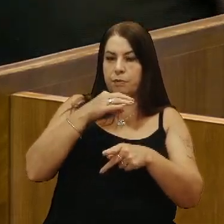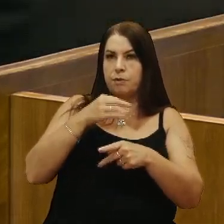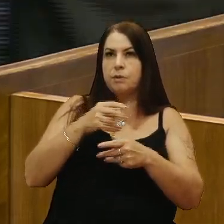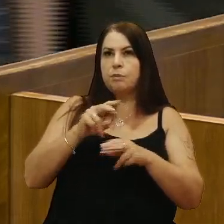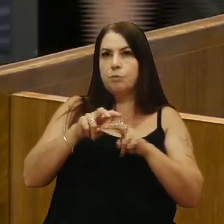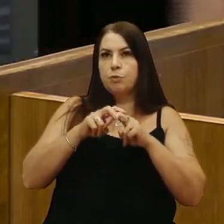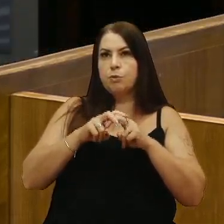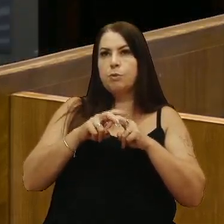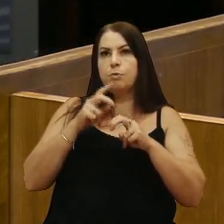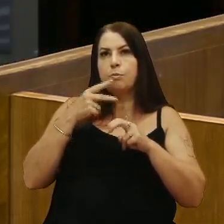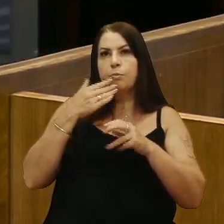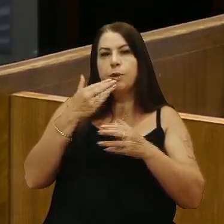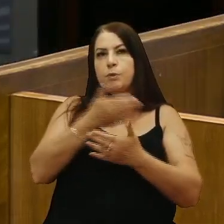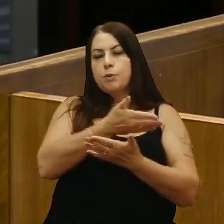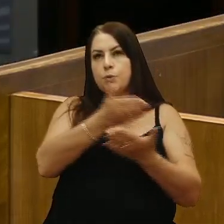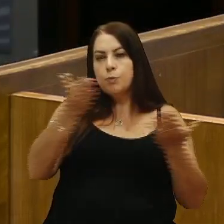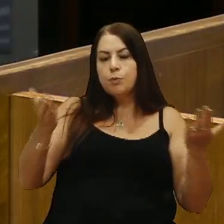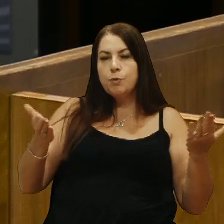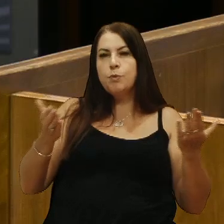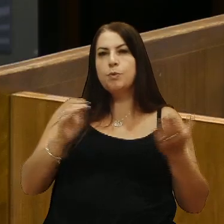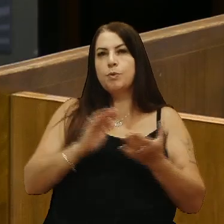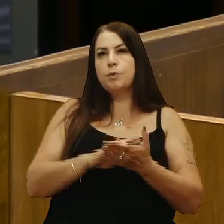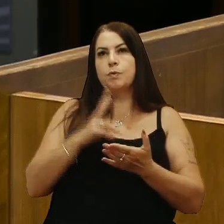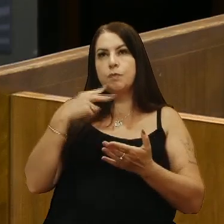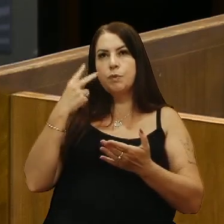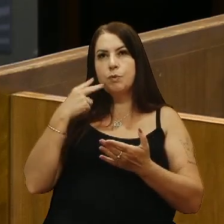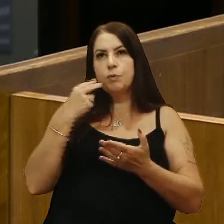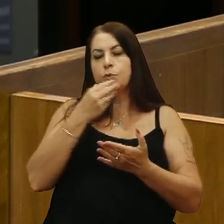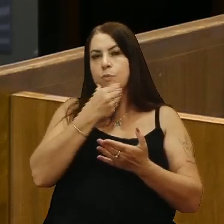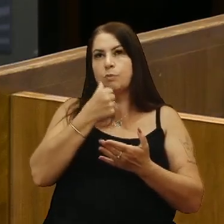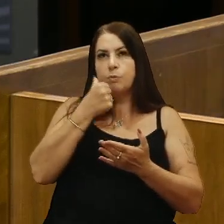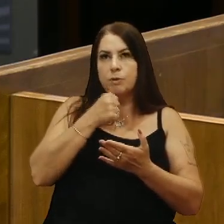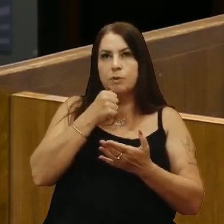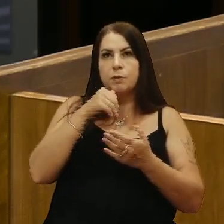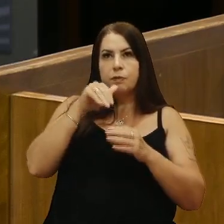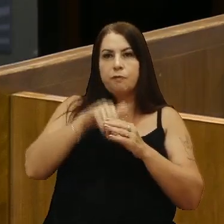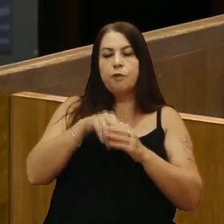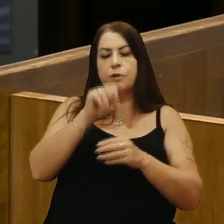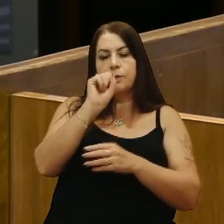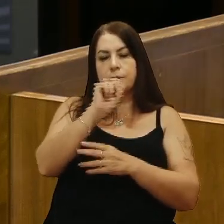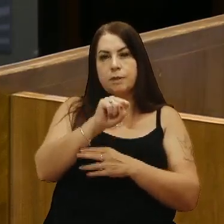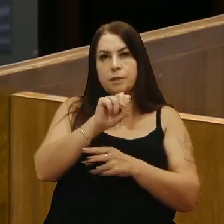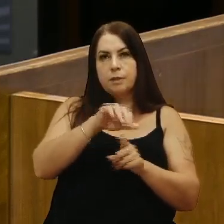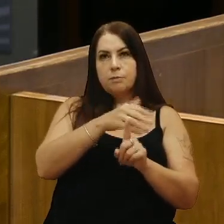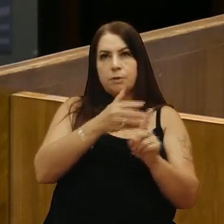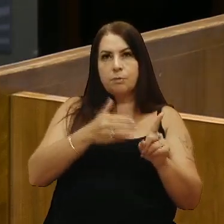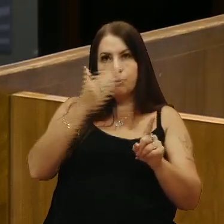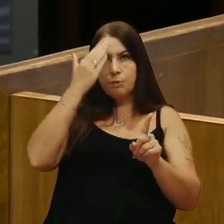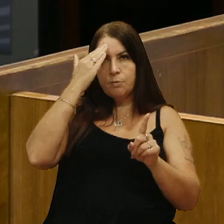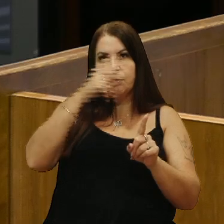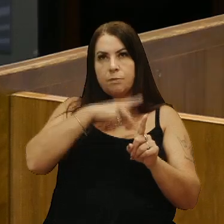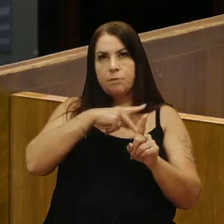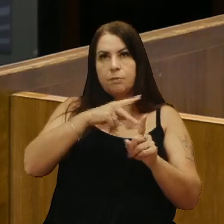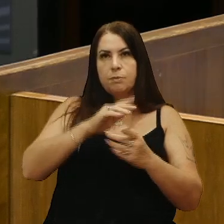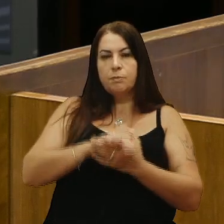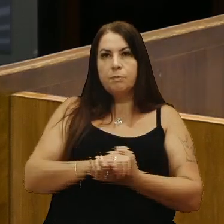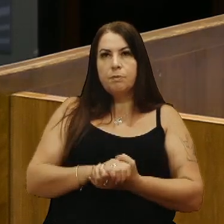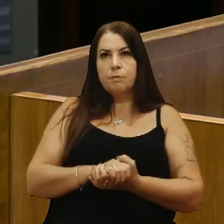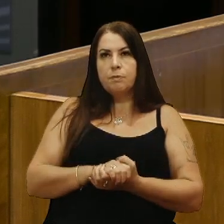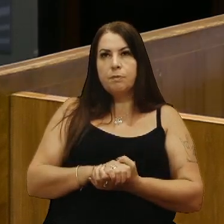isso eu peço a todos os nobres vereadores e vereadoras que votem sim nessa homenagem. Muito obrigado, presidente.